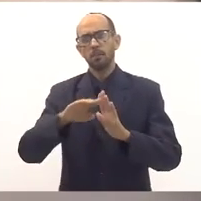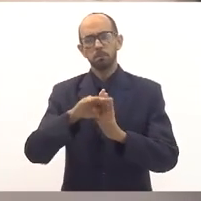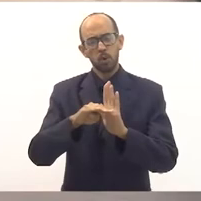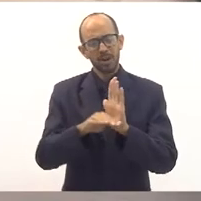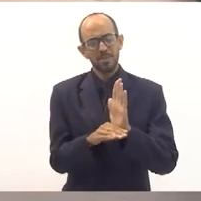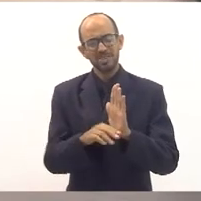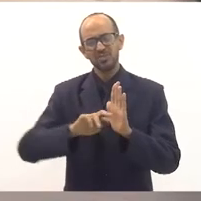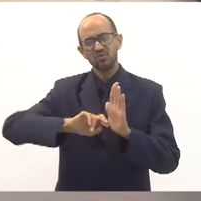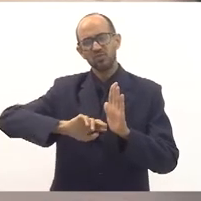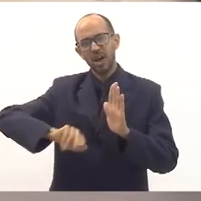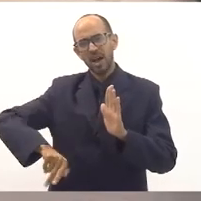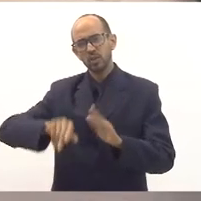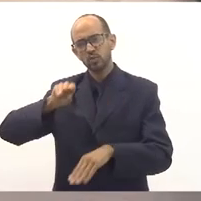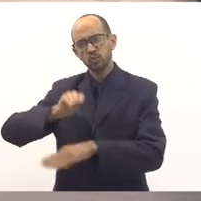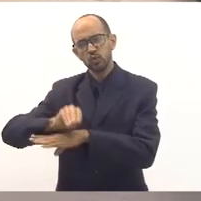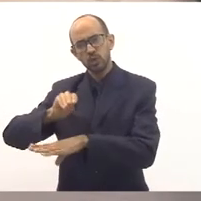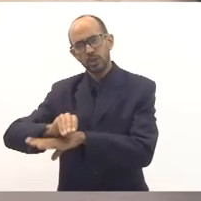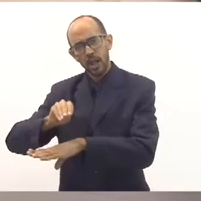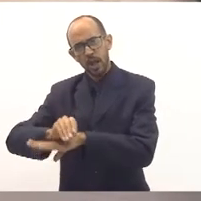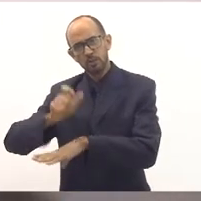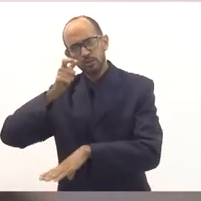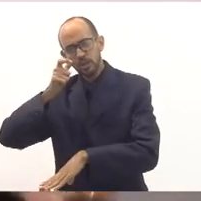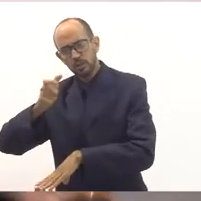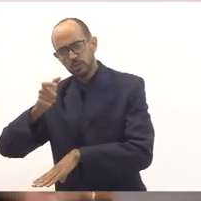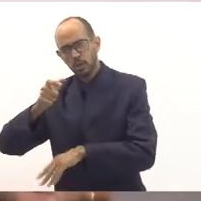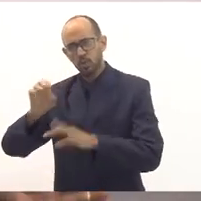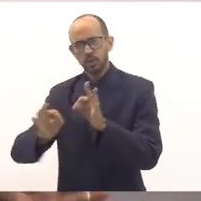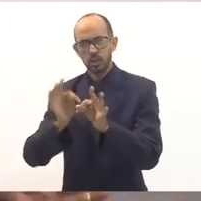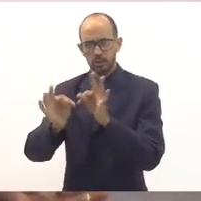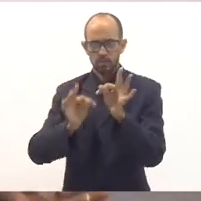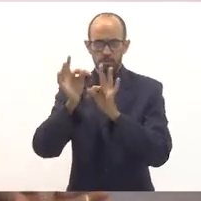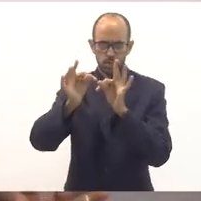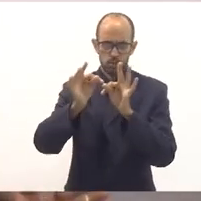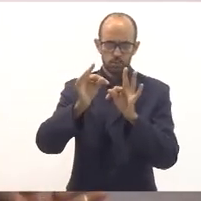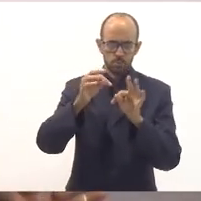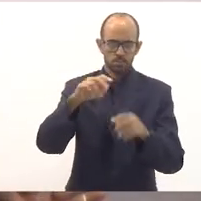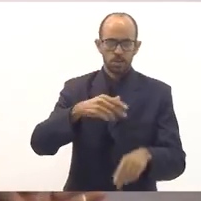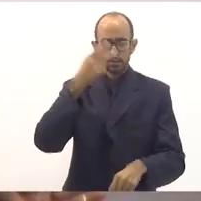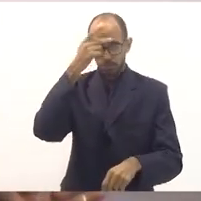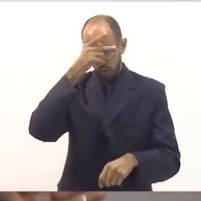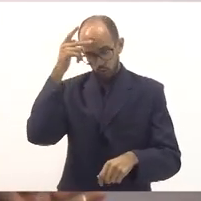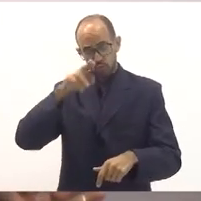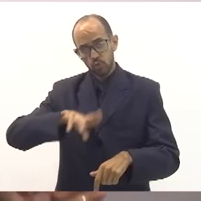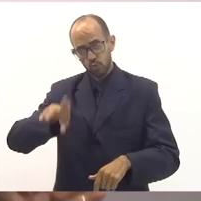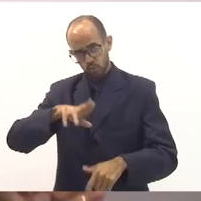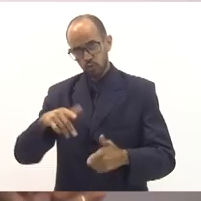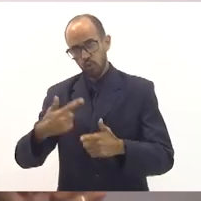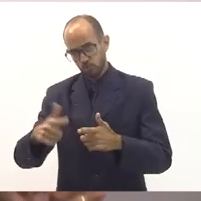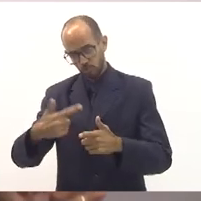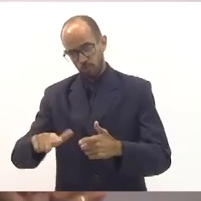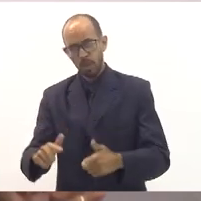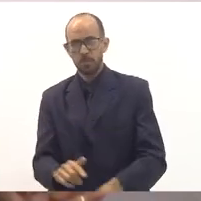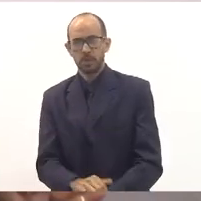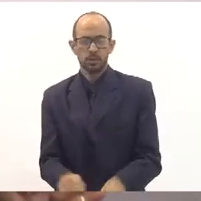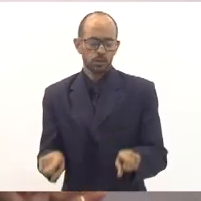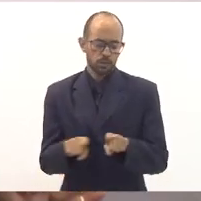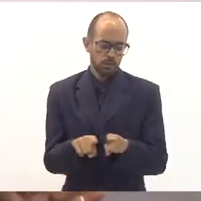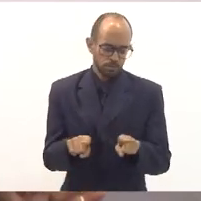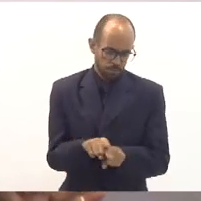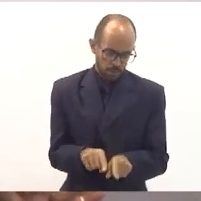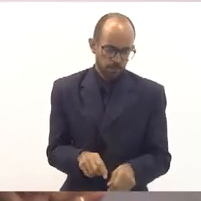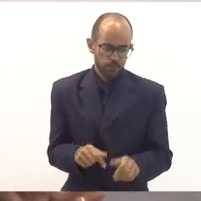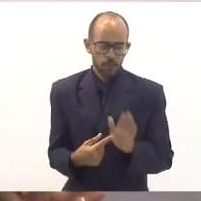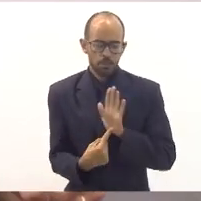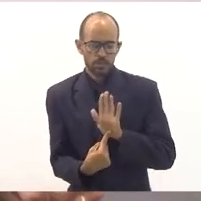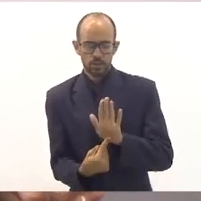cuidado de atenção de tratamento para aqueles que tenham uso problemático que apresentam